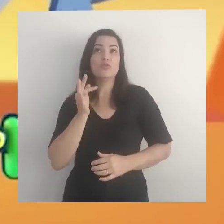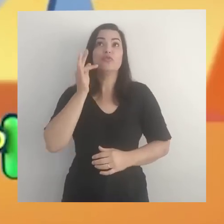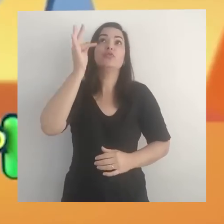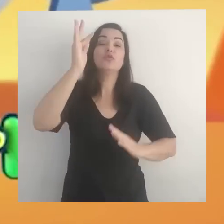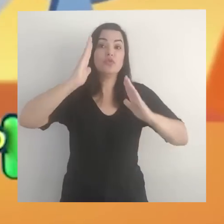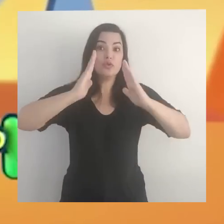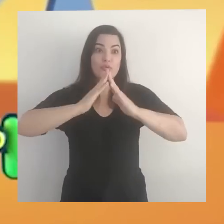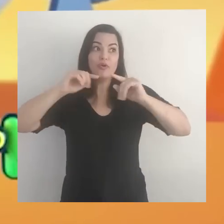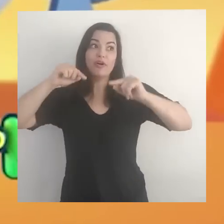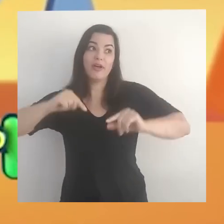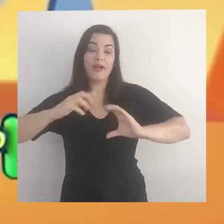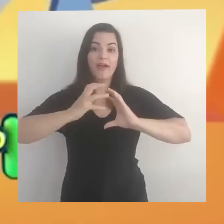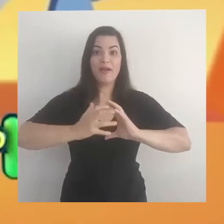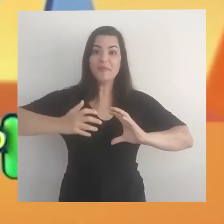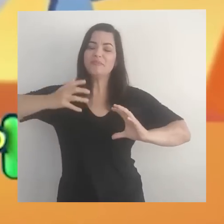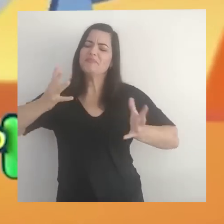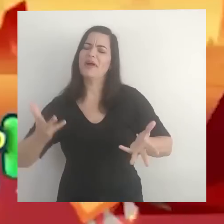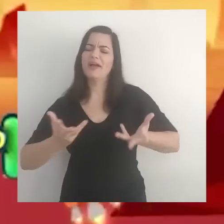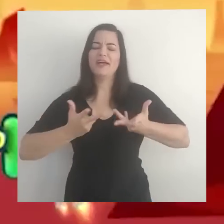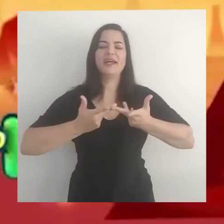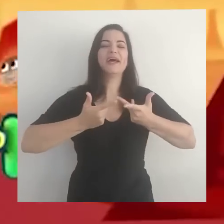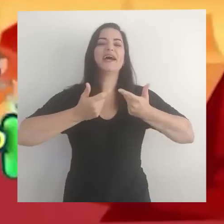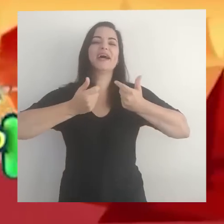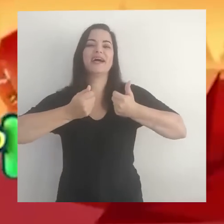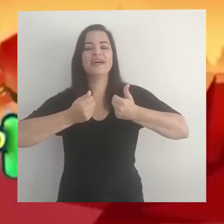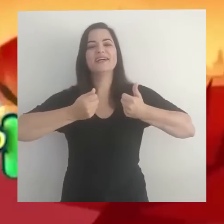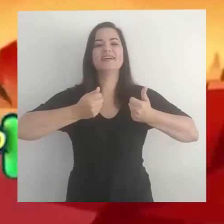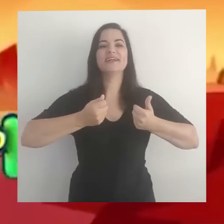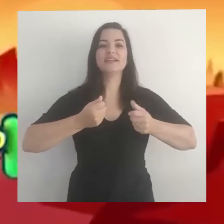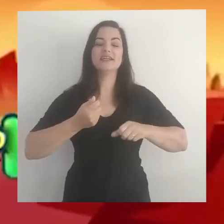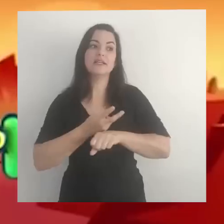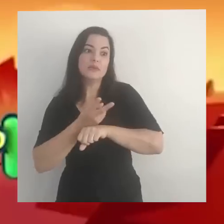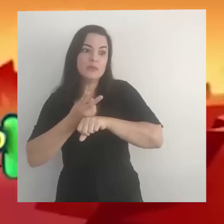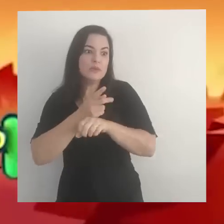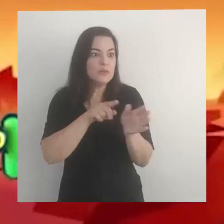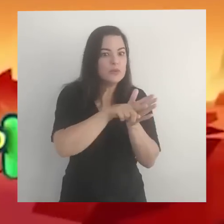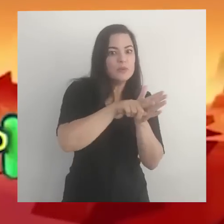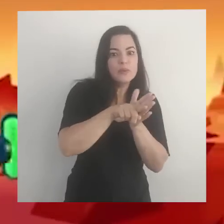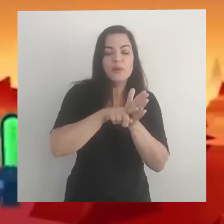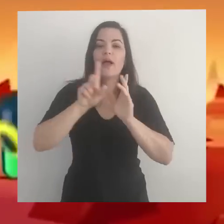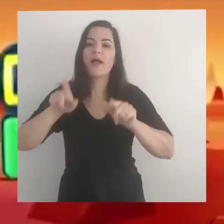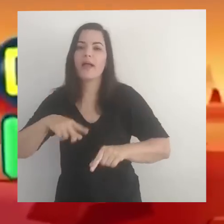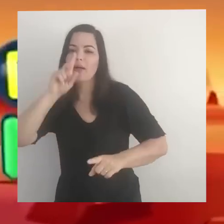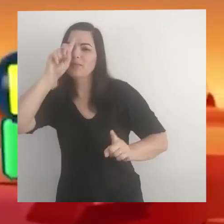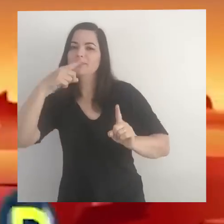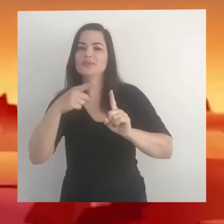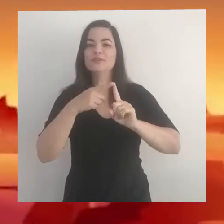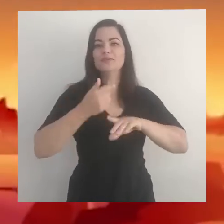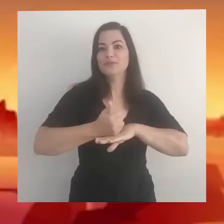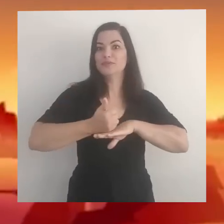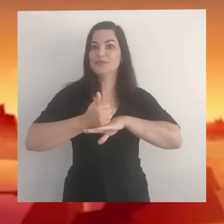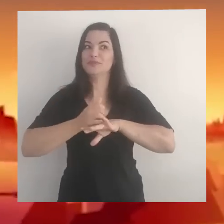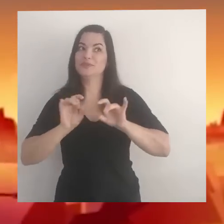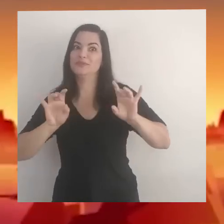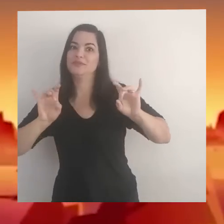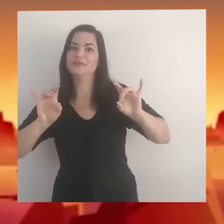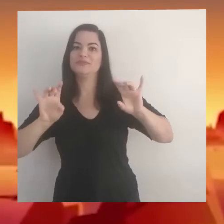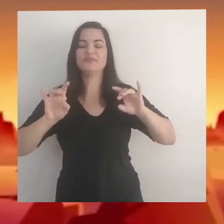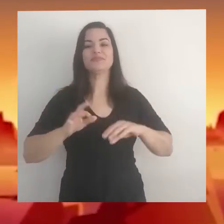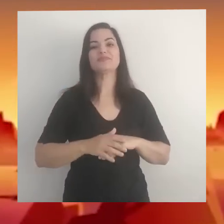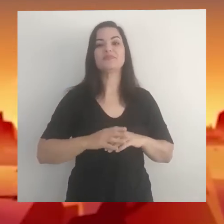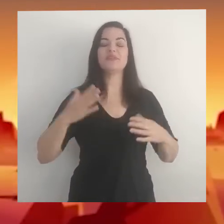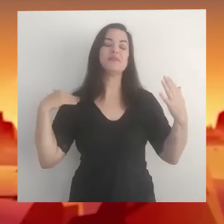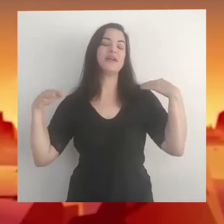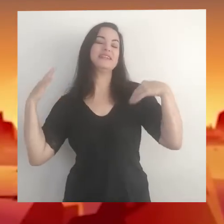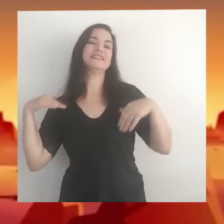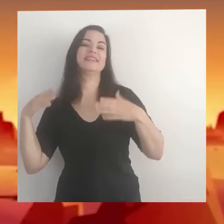ser sensacional. Explorar Marte é missão espacial. Passear em Marte